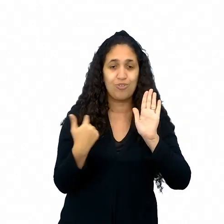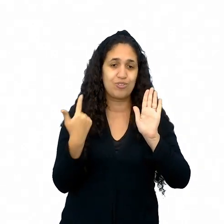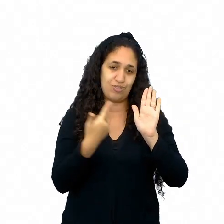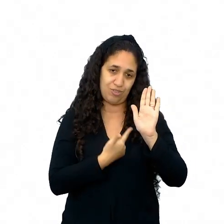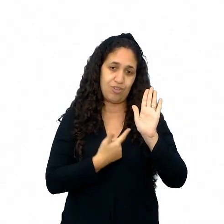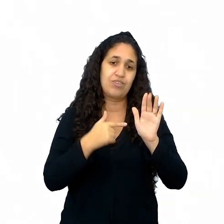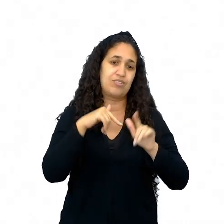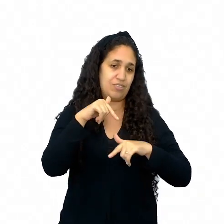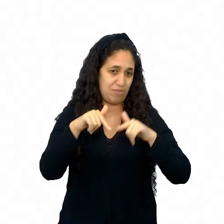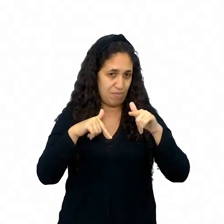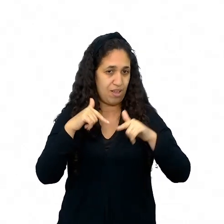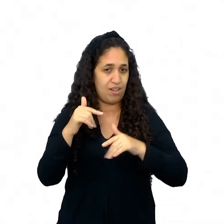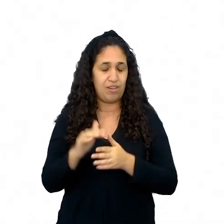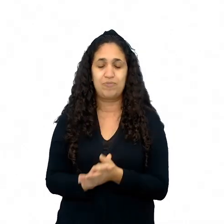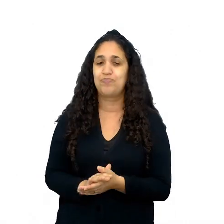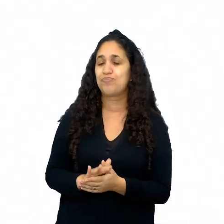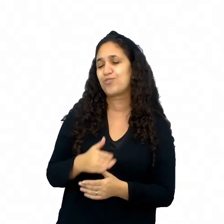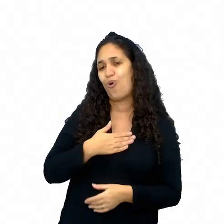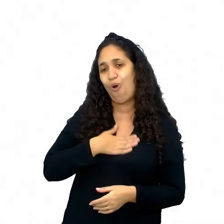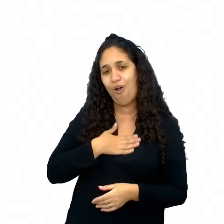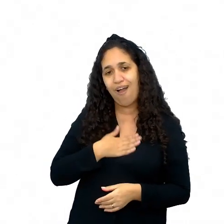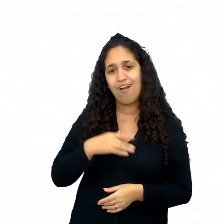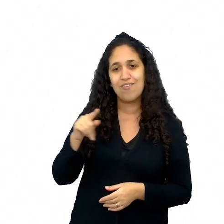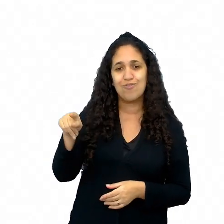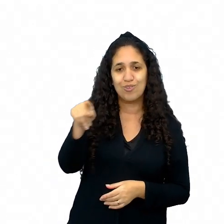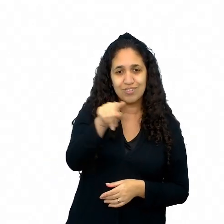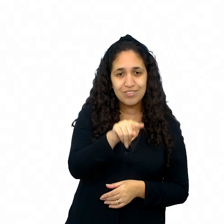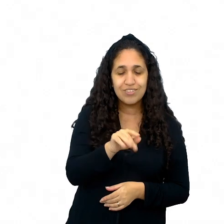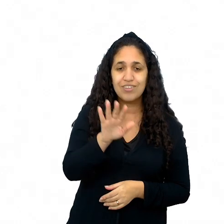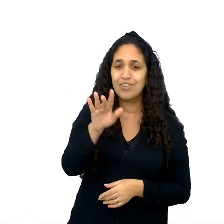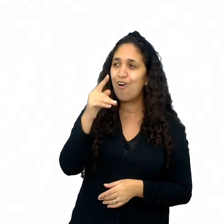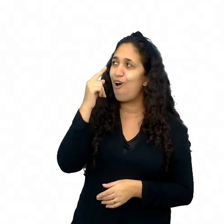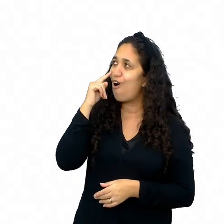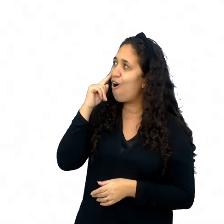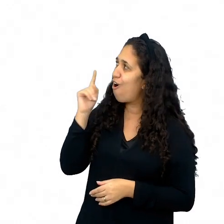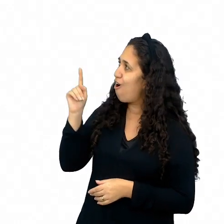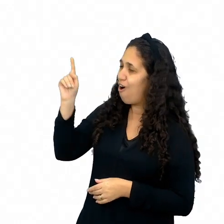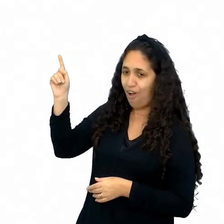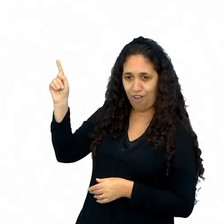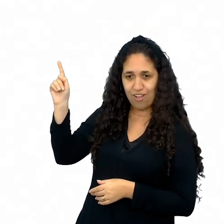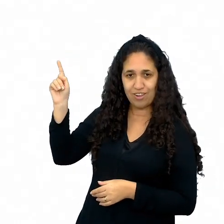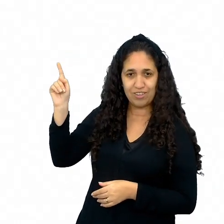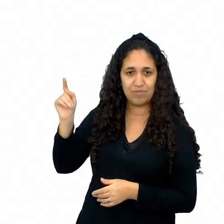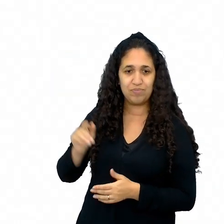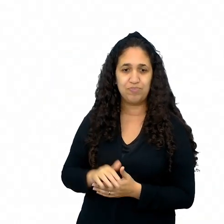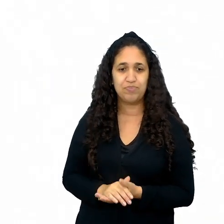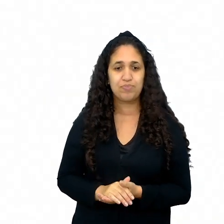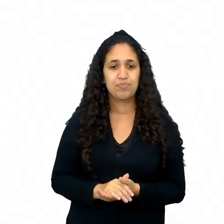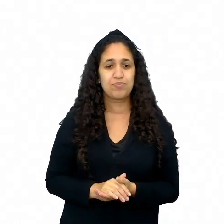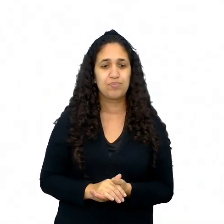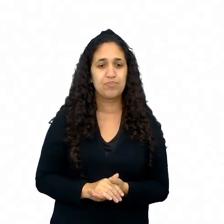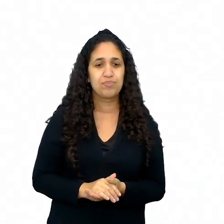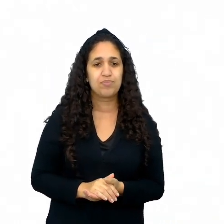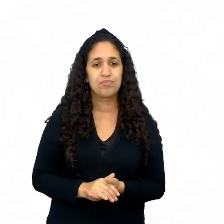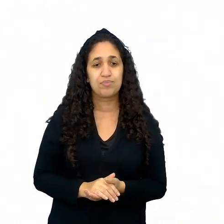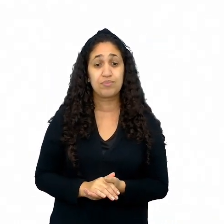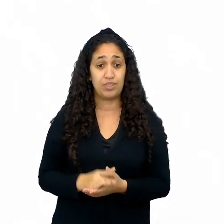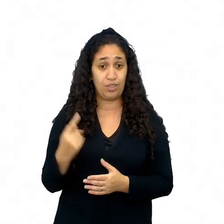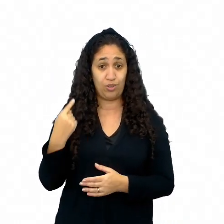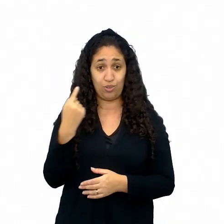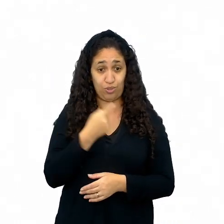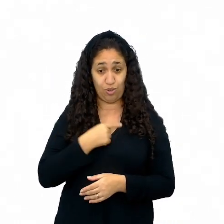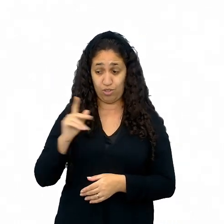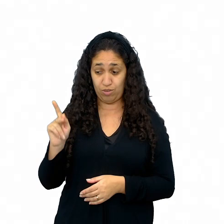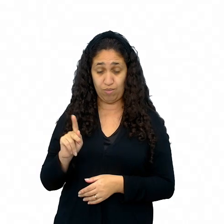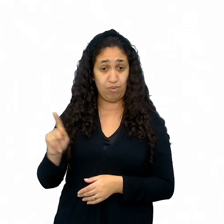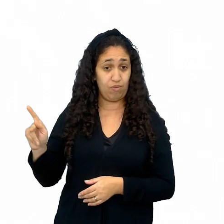trabalhando. Então, nós gostaríamos de deixar para vocês aqui, olha, a Soler nos diz o seguinte, que se nós,